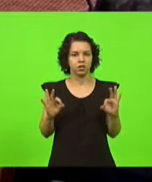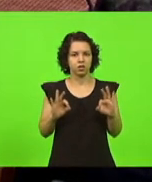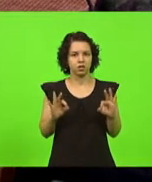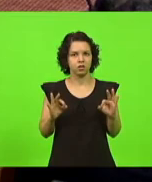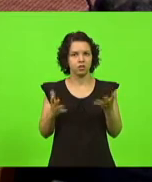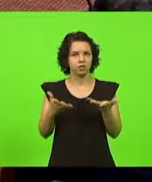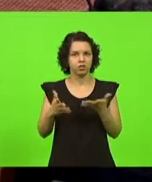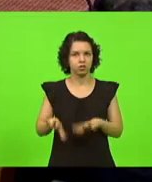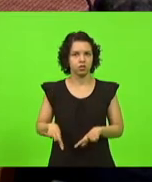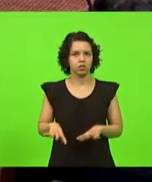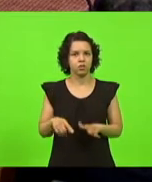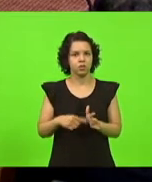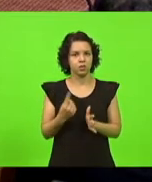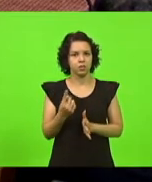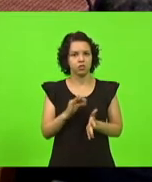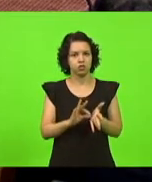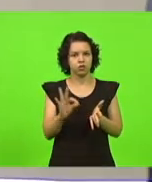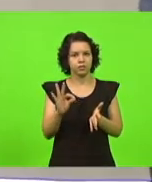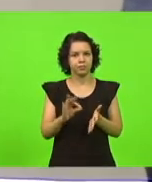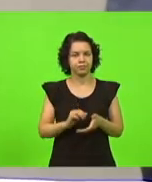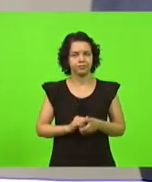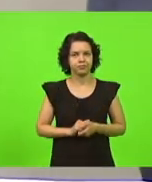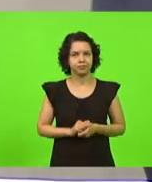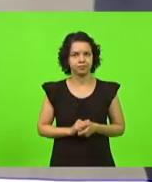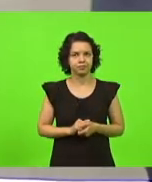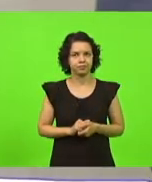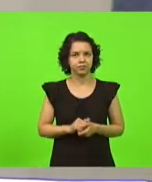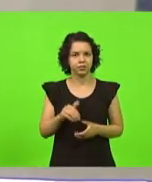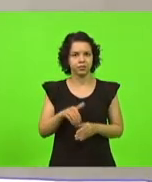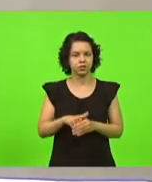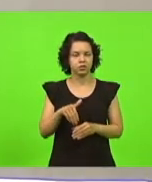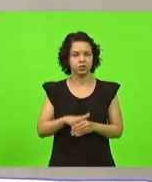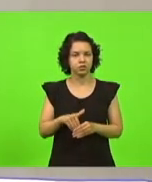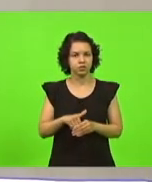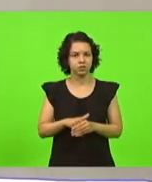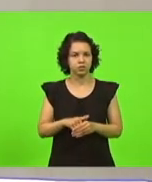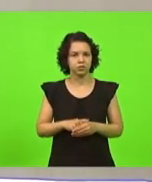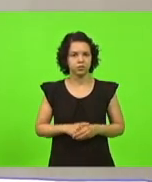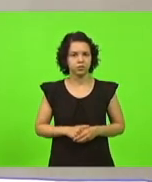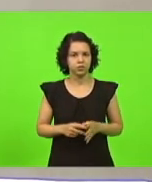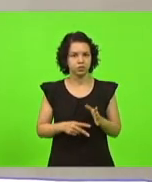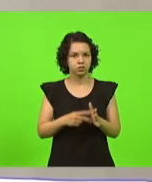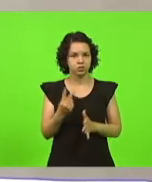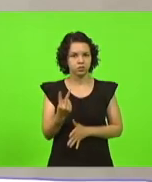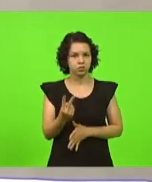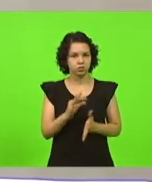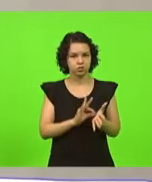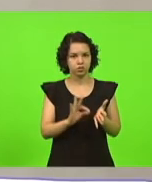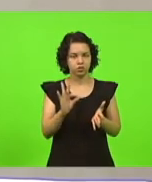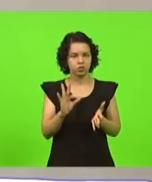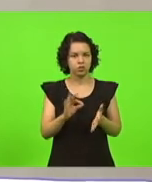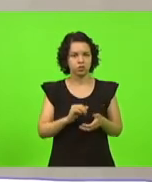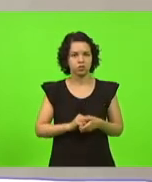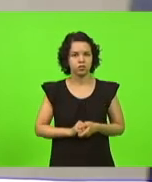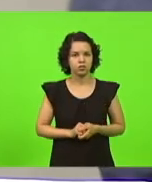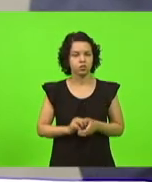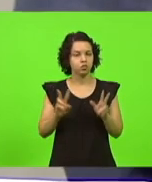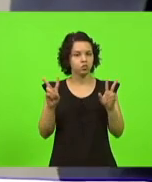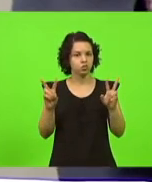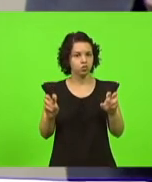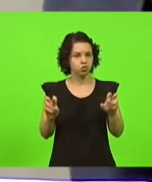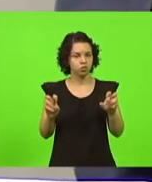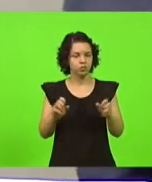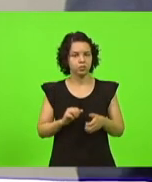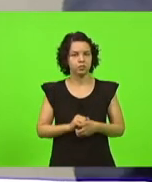o primeiro destaque. Em votação, o segundo destaque, que trata do